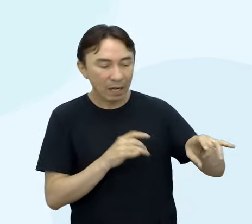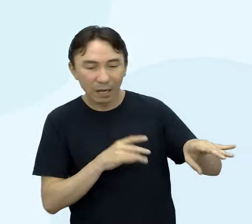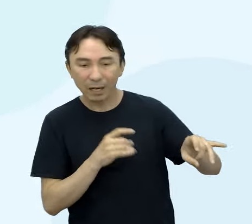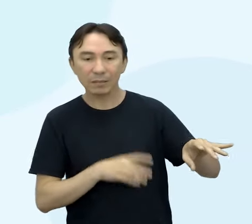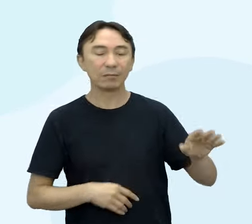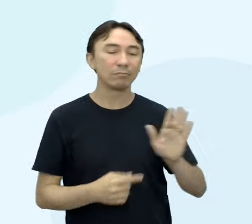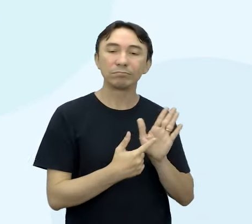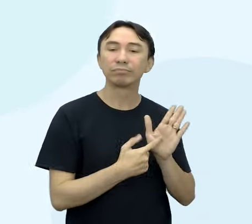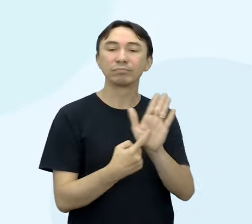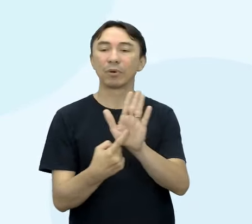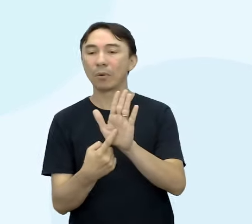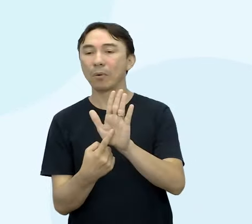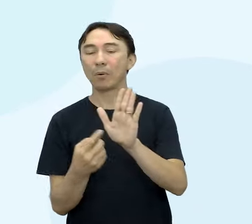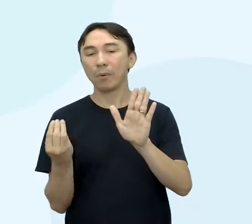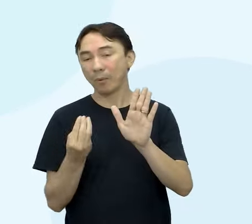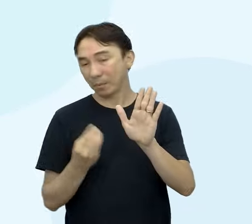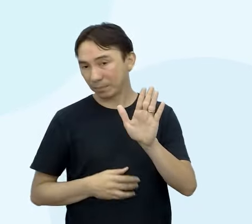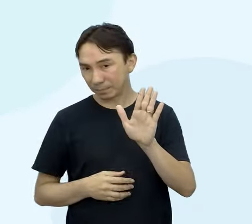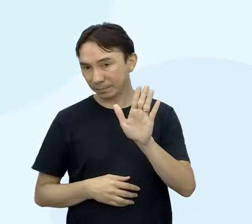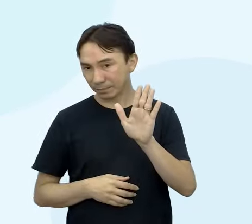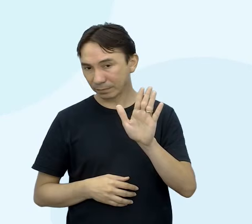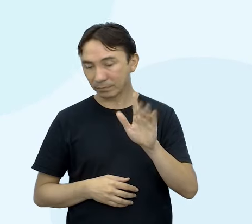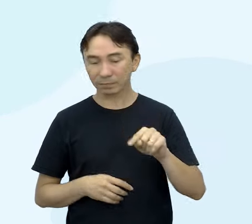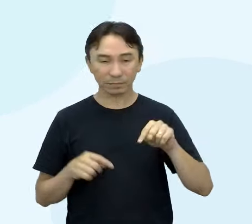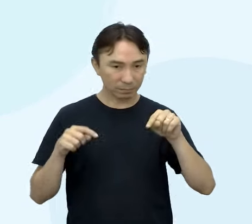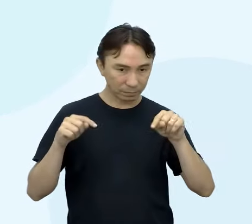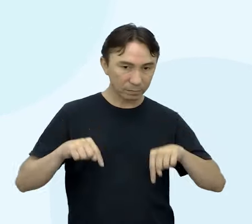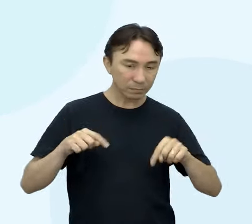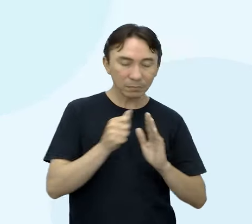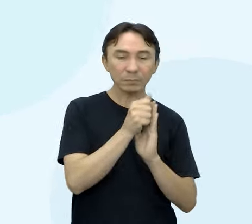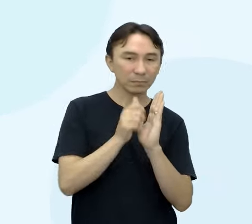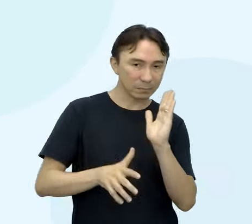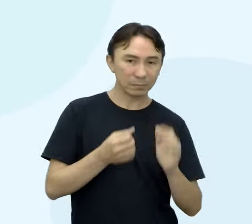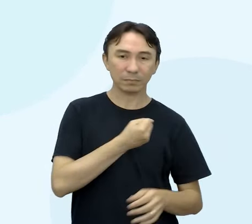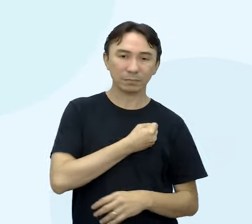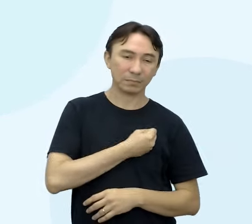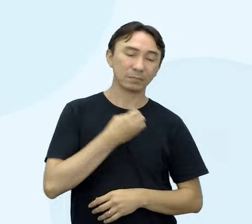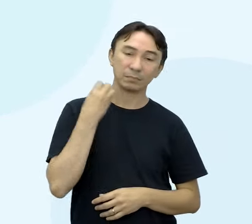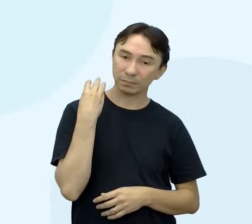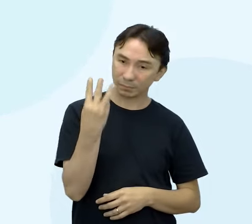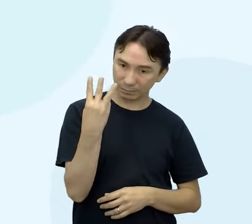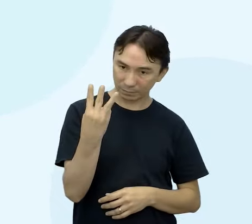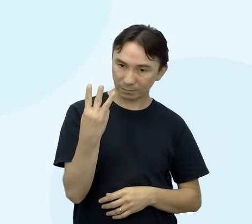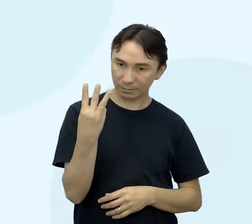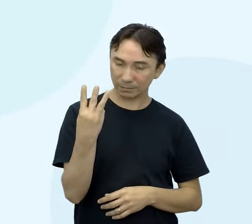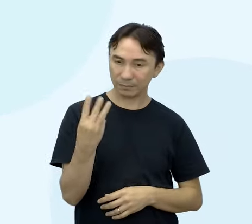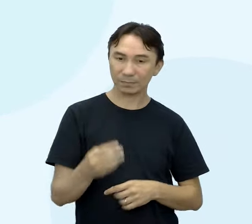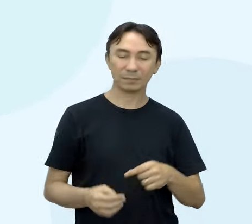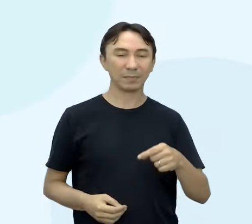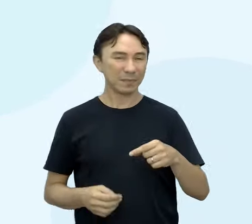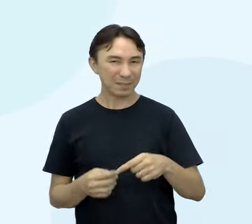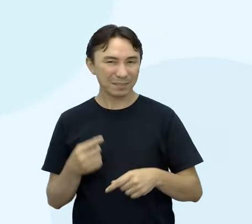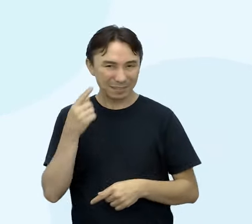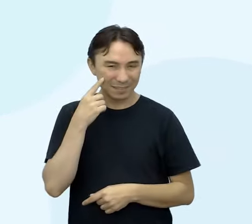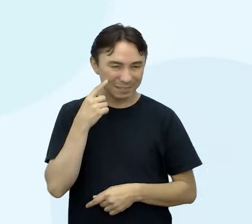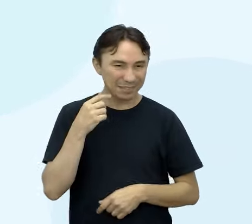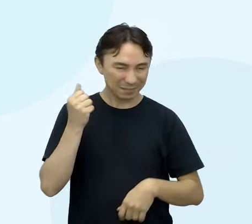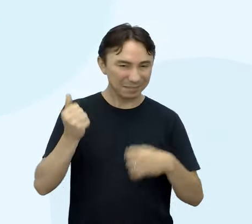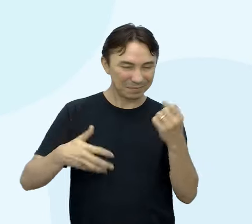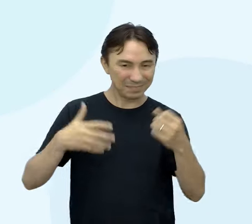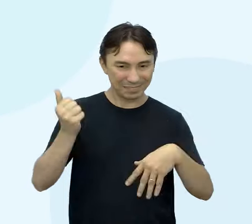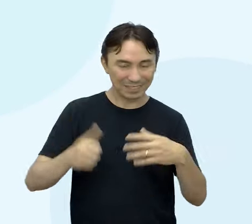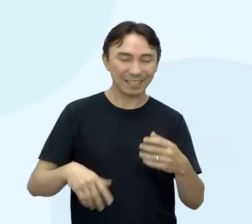gente vai escolher? Eu vou abordar no decorrer dessa nossa atividade número 3, porque hoje a gente começou a atividade número 3, tá? Eu nem falei no início, mas estamos